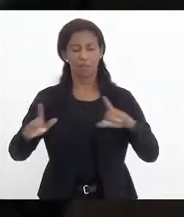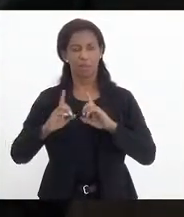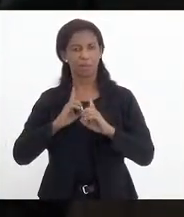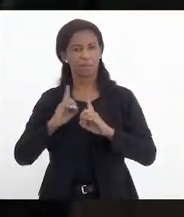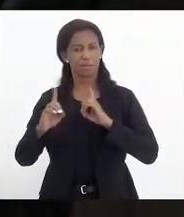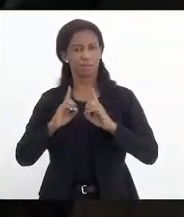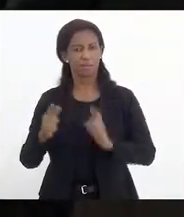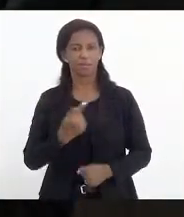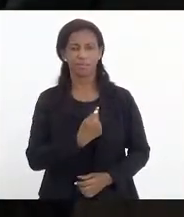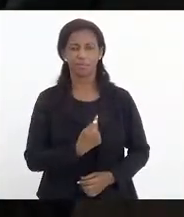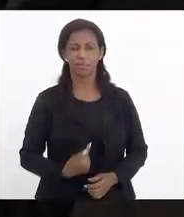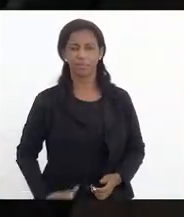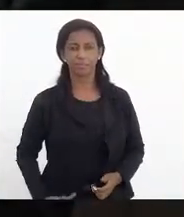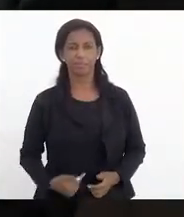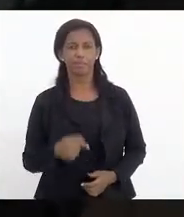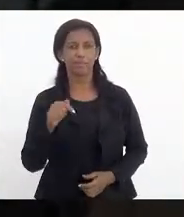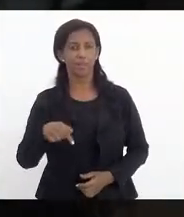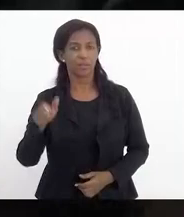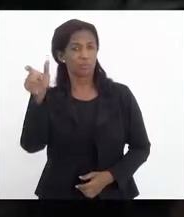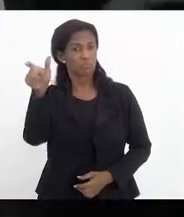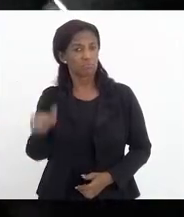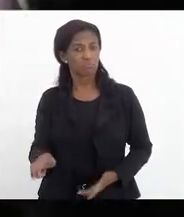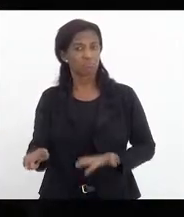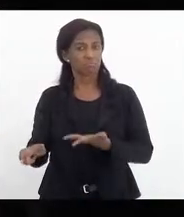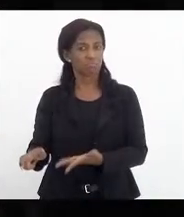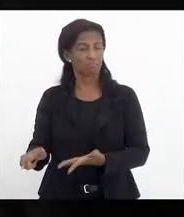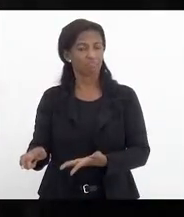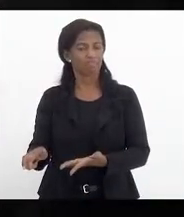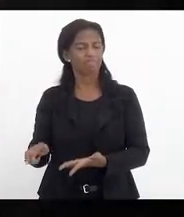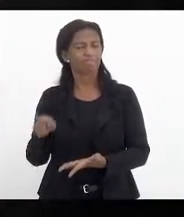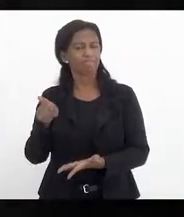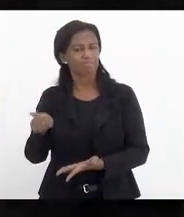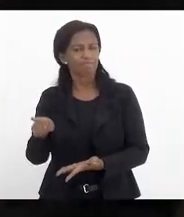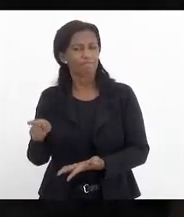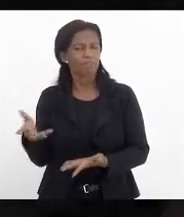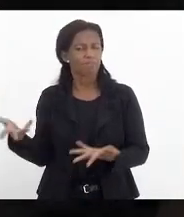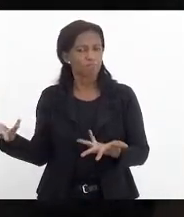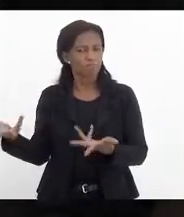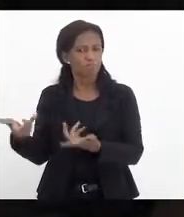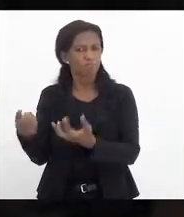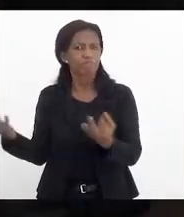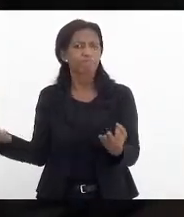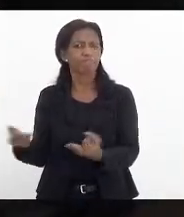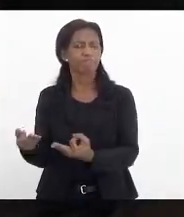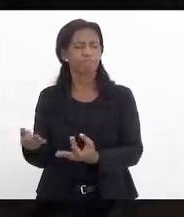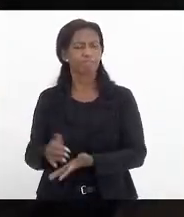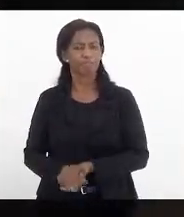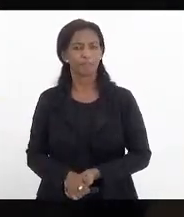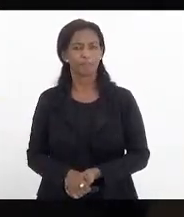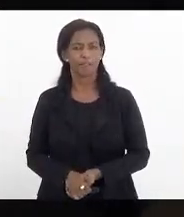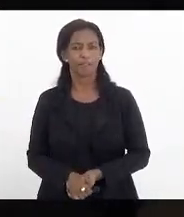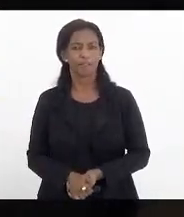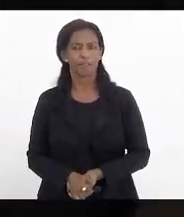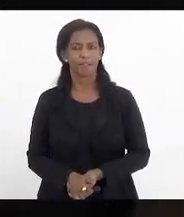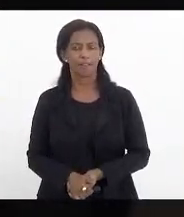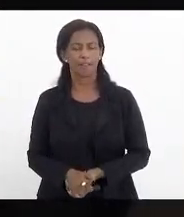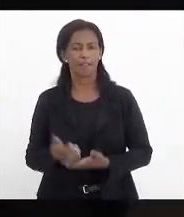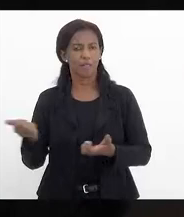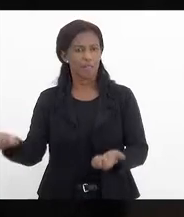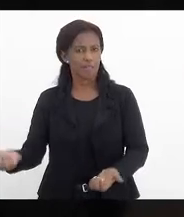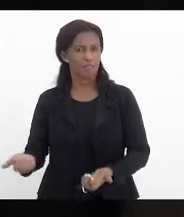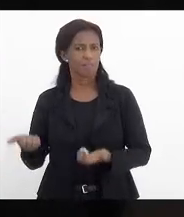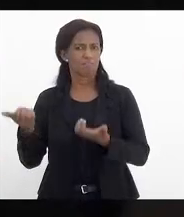com o governo, e na sua pessoa fez isso com maestria. Saudar o governador Cláudio